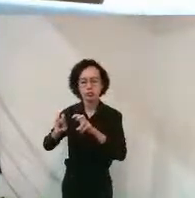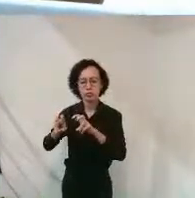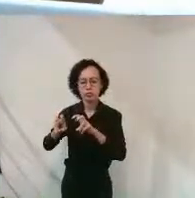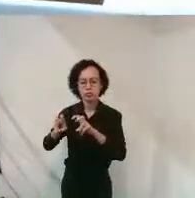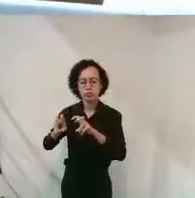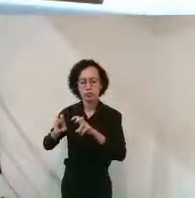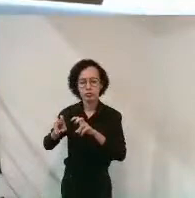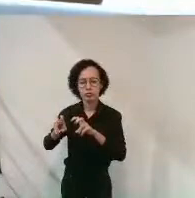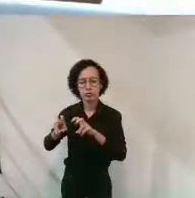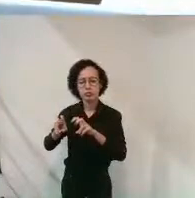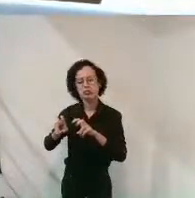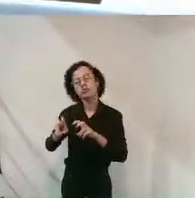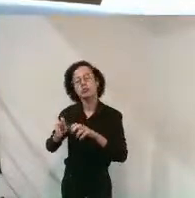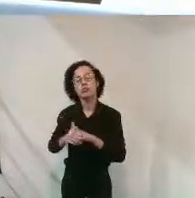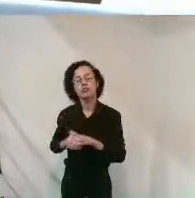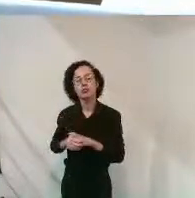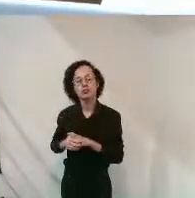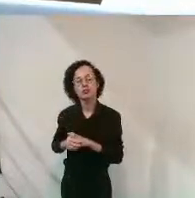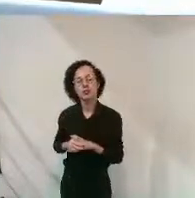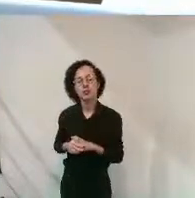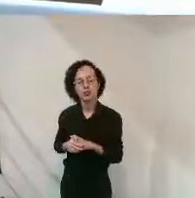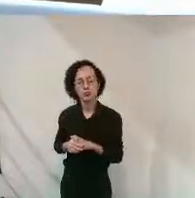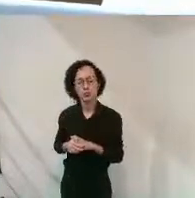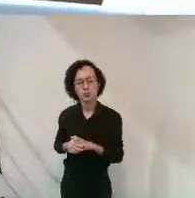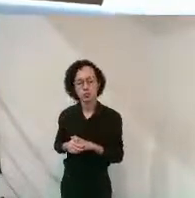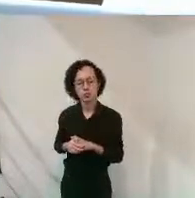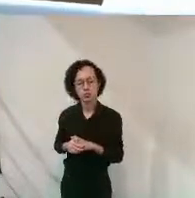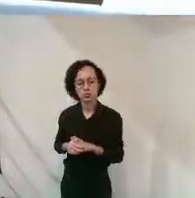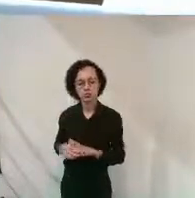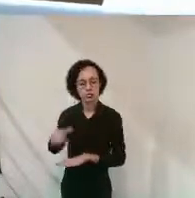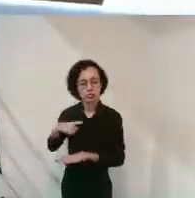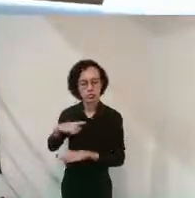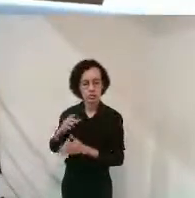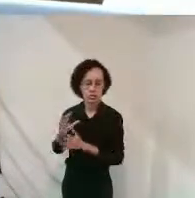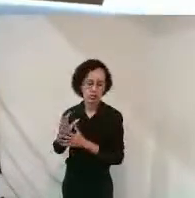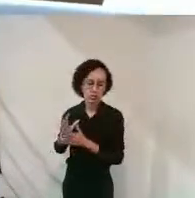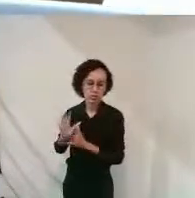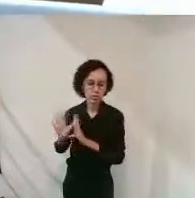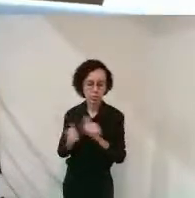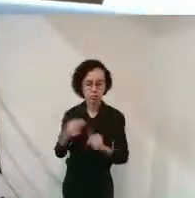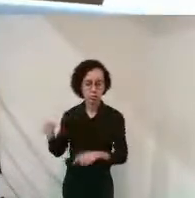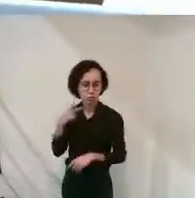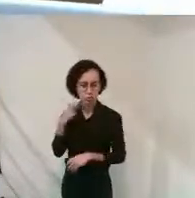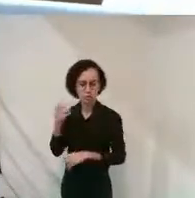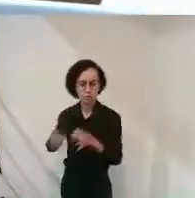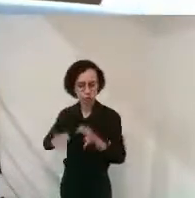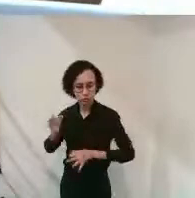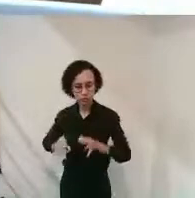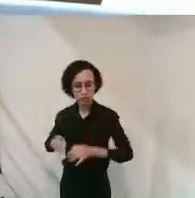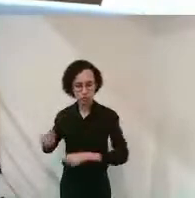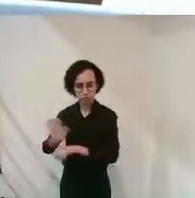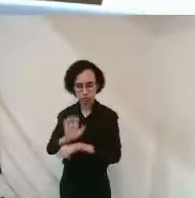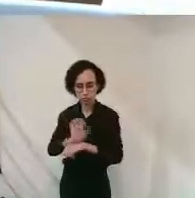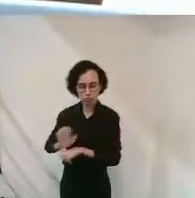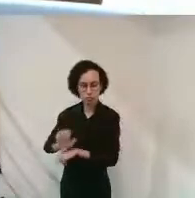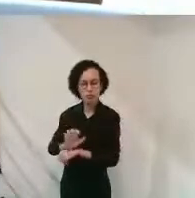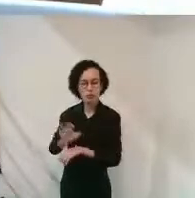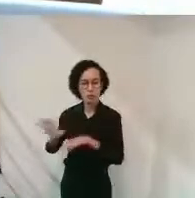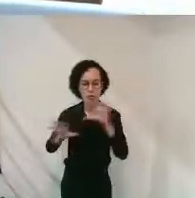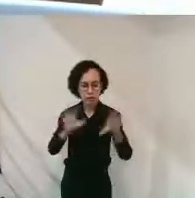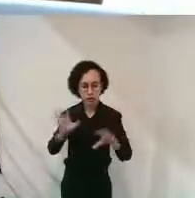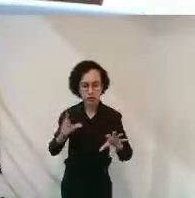É um tema que atua praticamente todos os promotores de justiça estaduais que estão aí no dia a